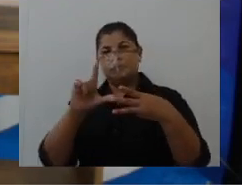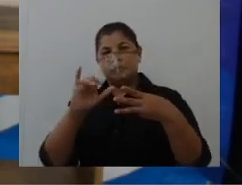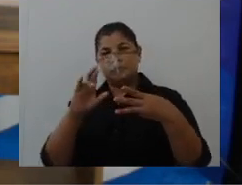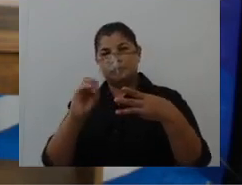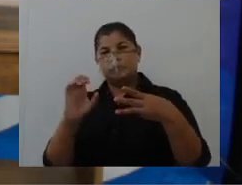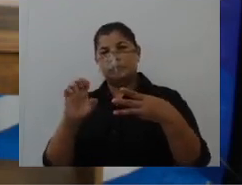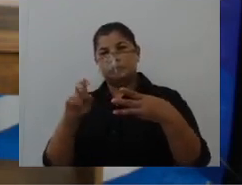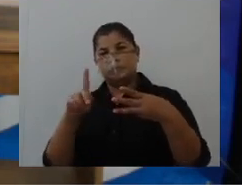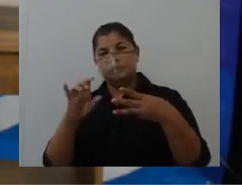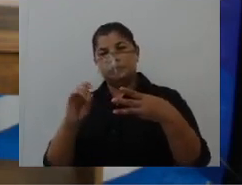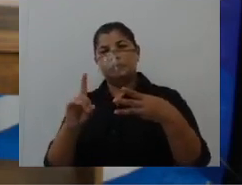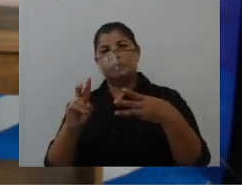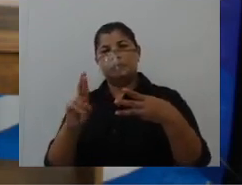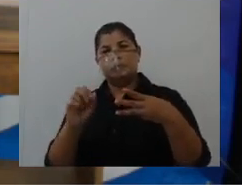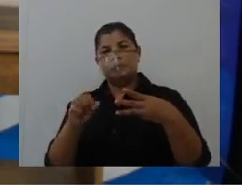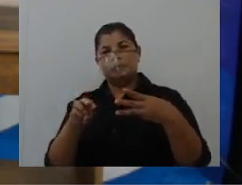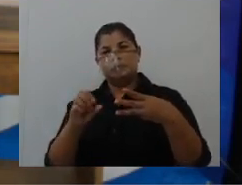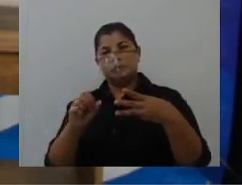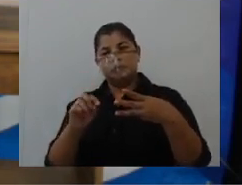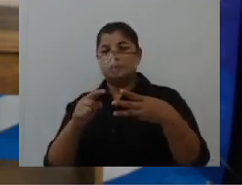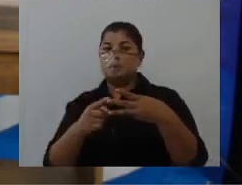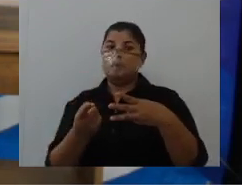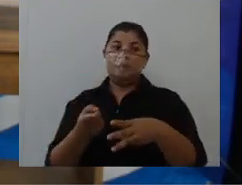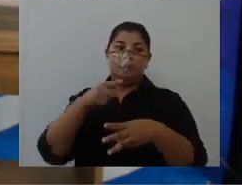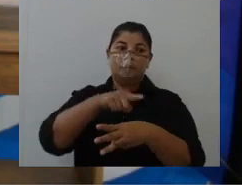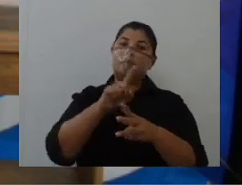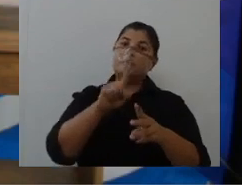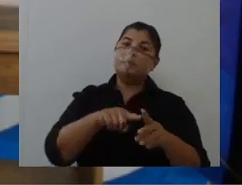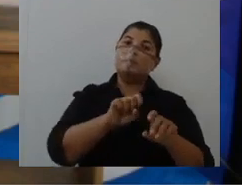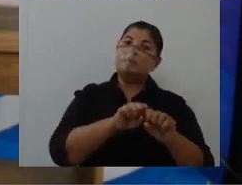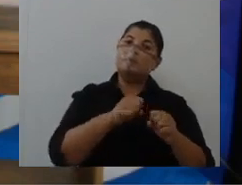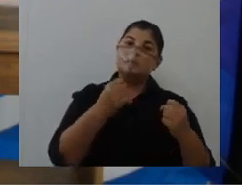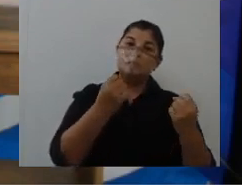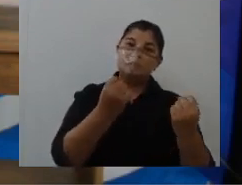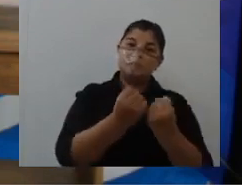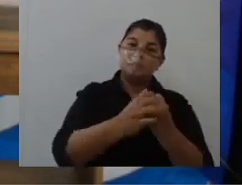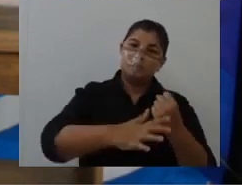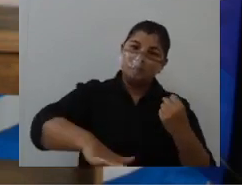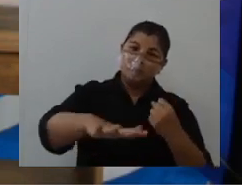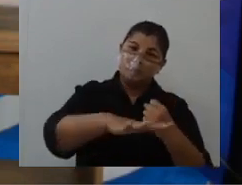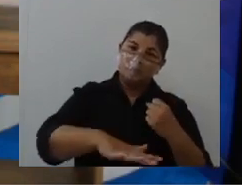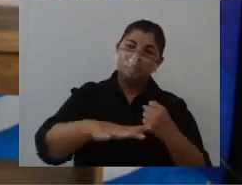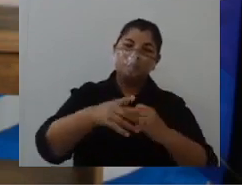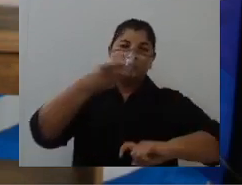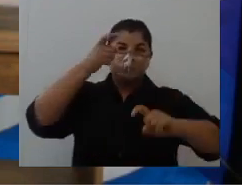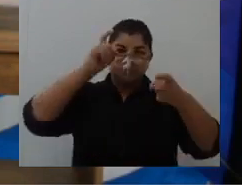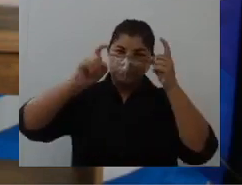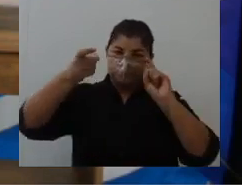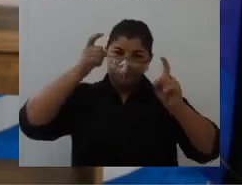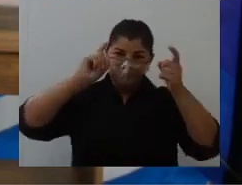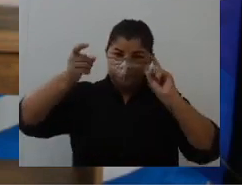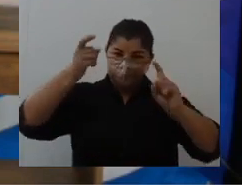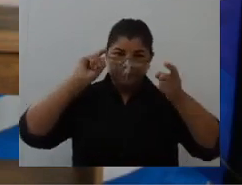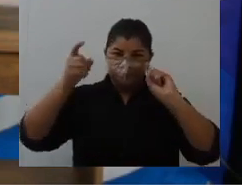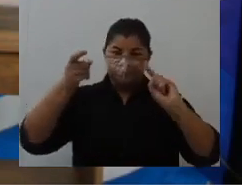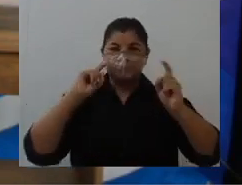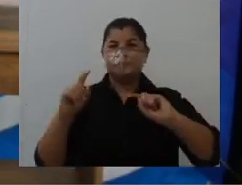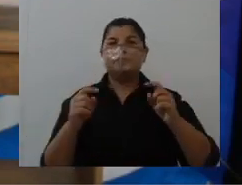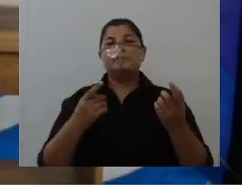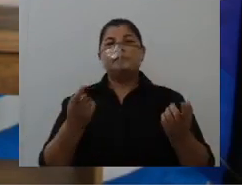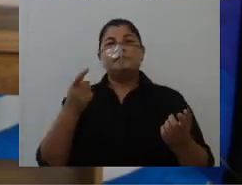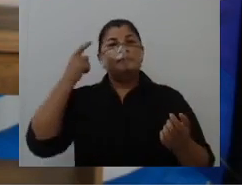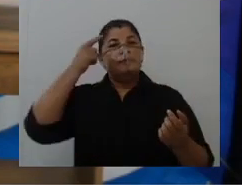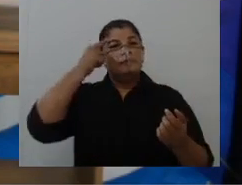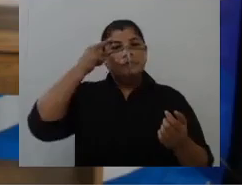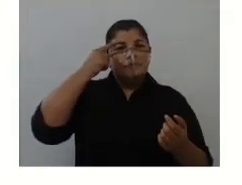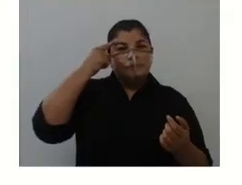agora fazem parte da esfera social, de uma esfera discursiva social, muito mais ampla, né, pessoal? Ó, para refletir,